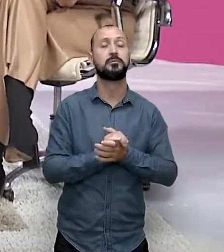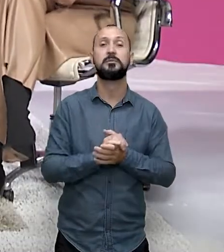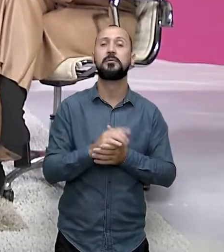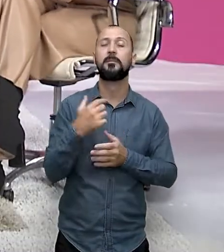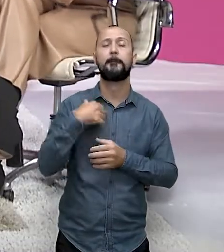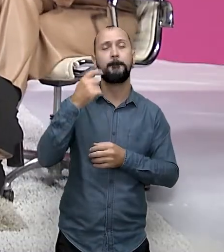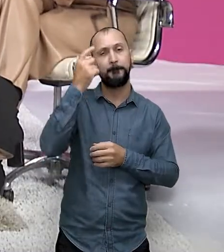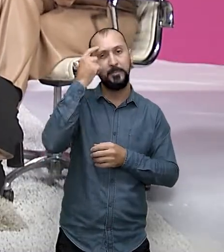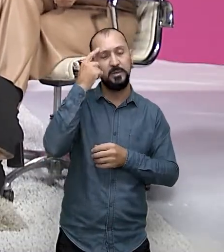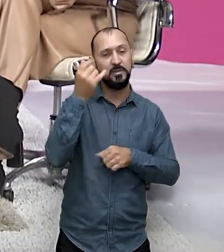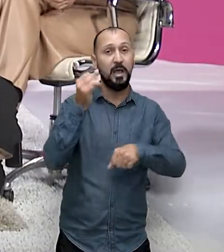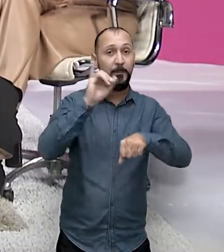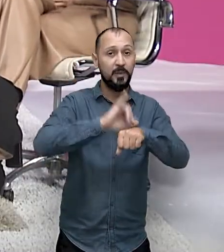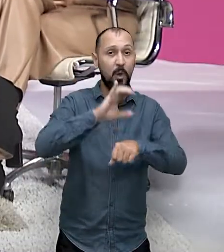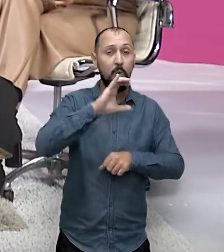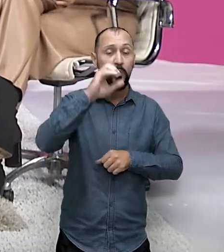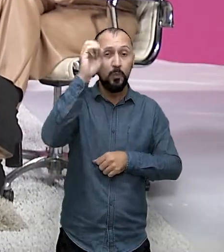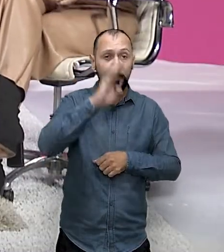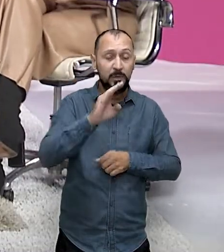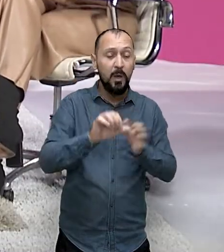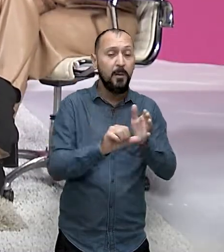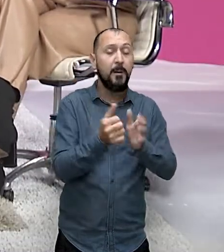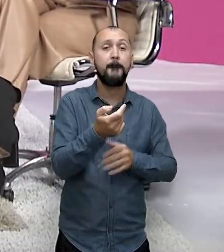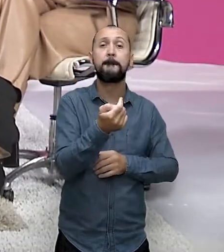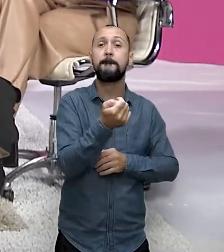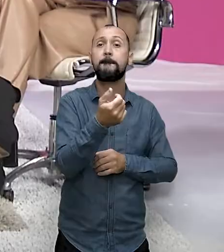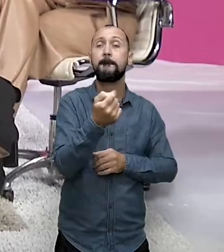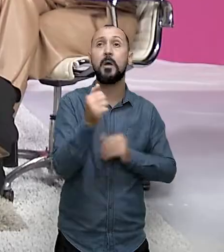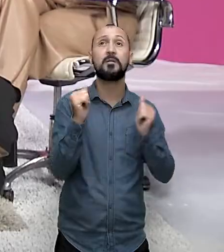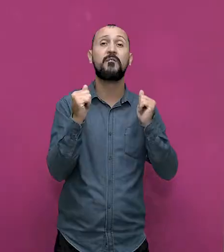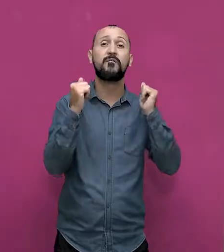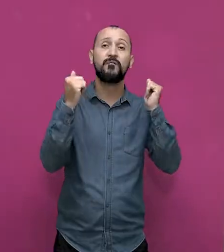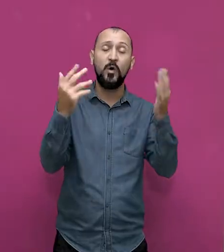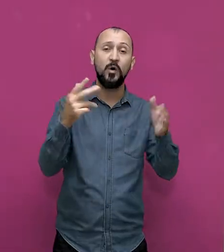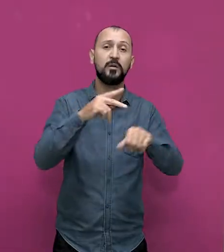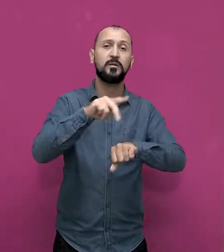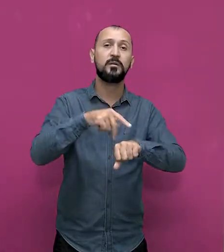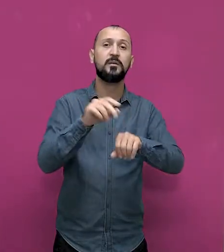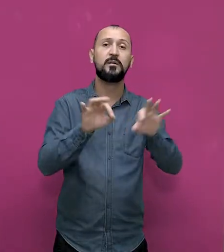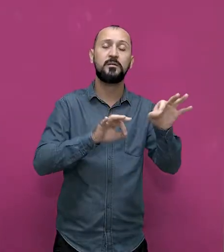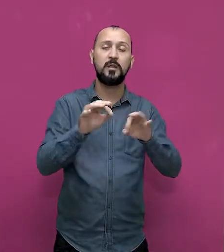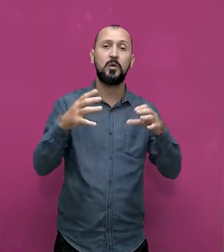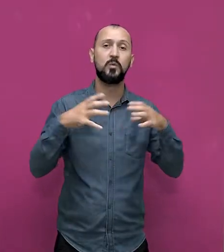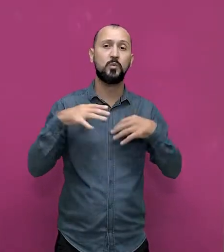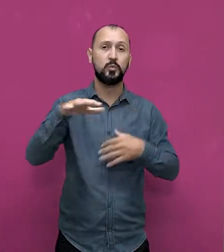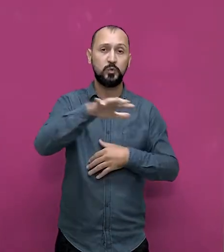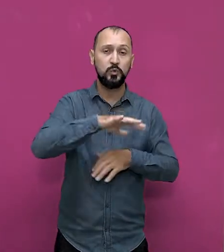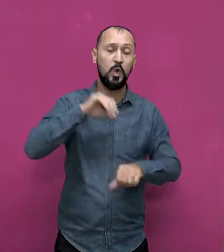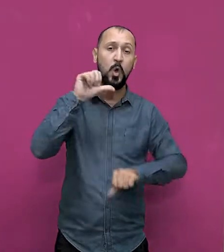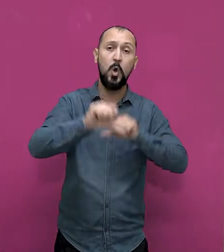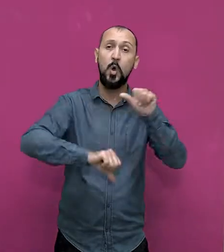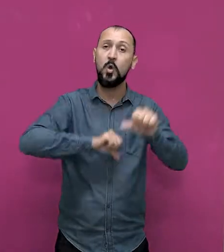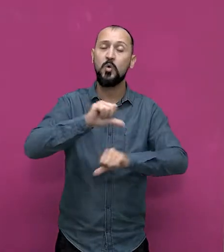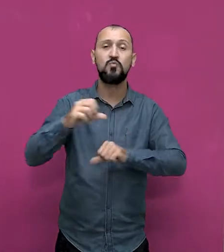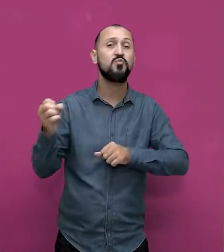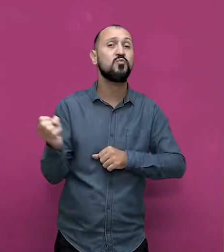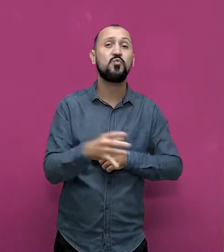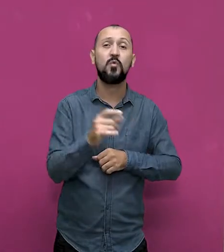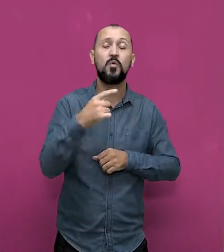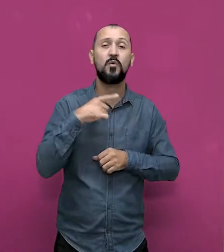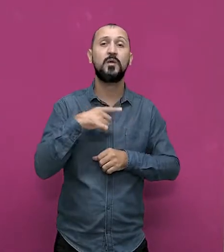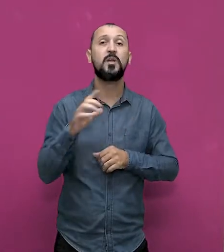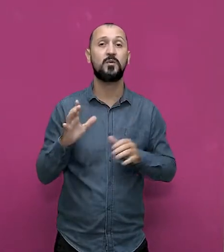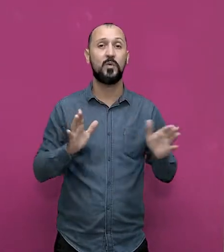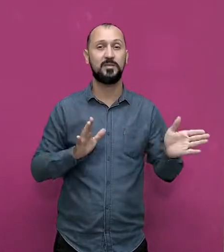Campo Grande vai ser uma das poucas capitais no Brasil, se não internacionalmente, que vai ter um centro todo revitalizado